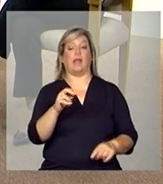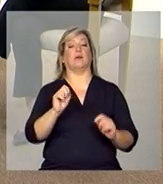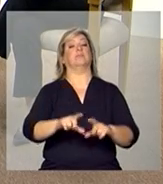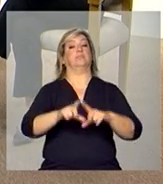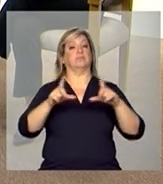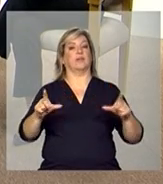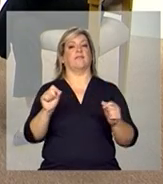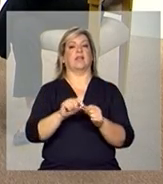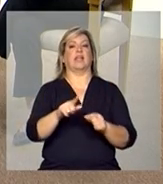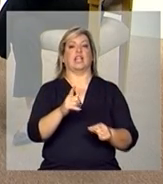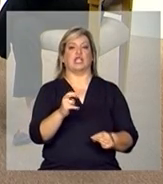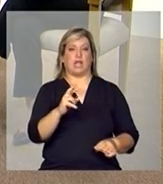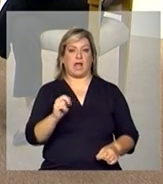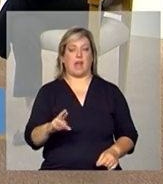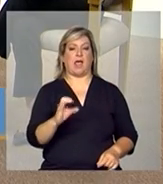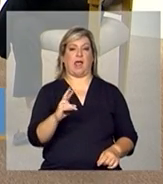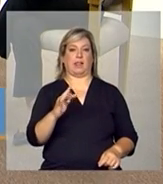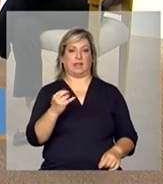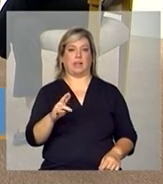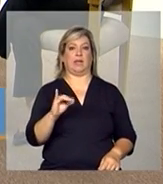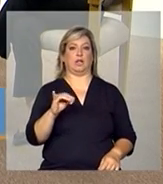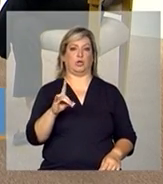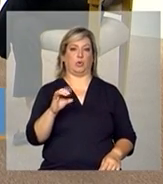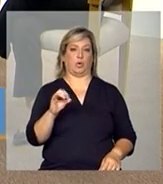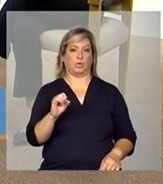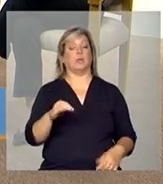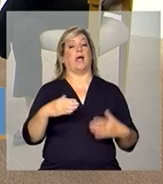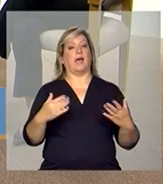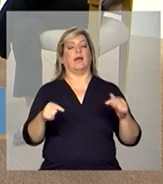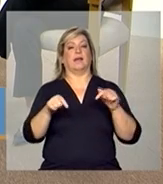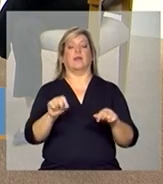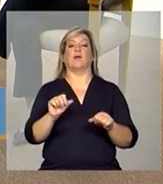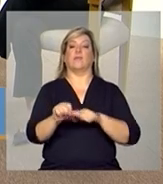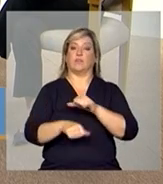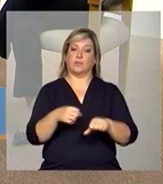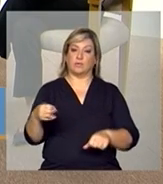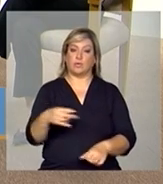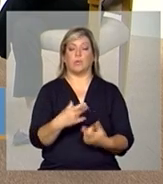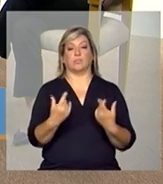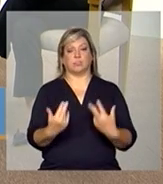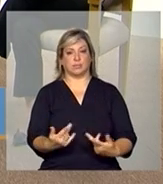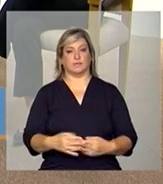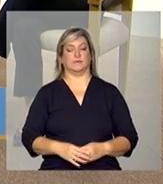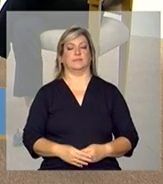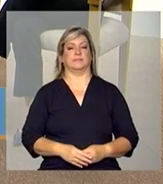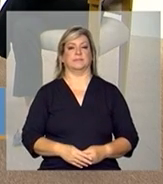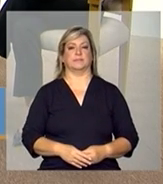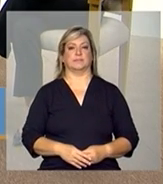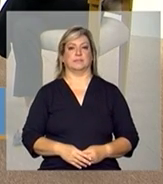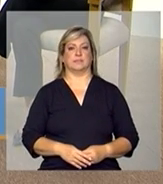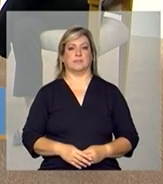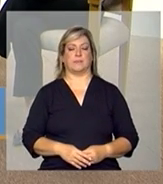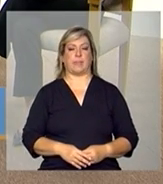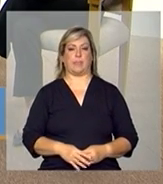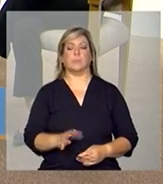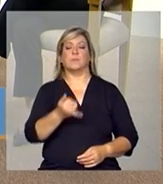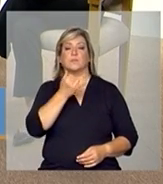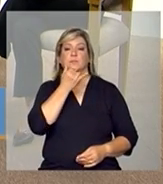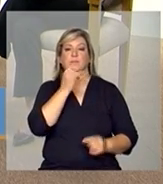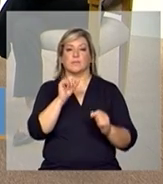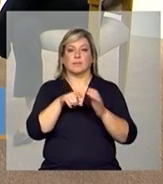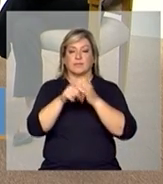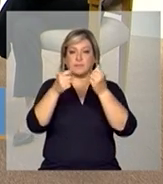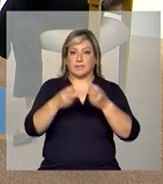do Idoso Esse é o mesmo procedimento paraa renovação de carteira do idoso e aqui só para desculpa interromper só para